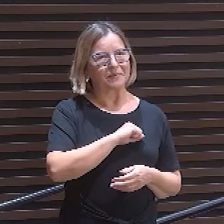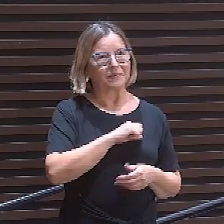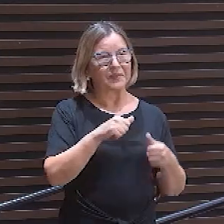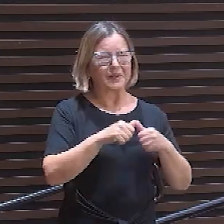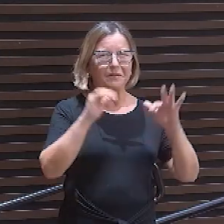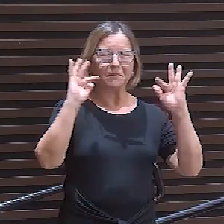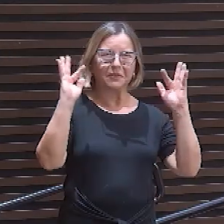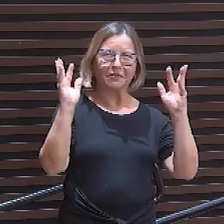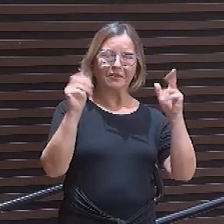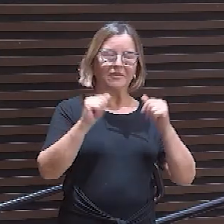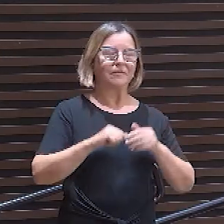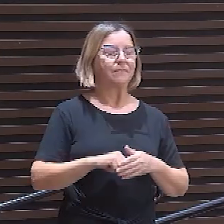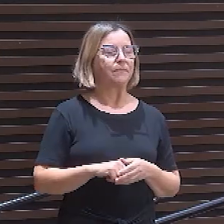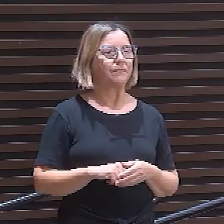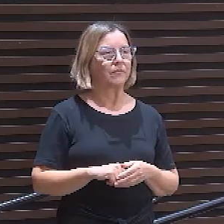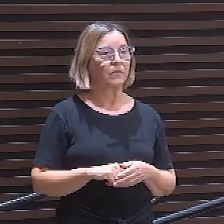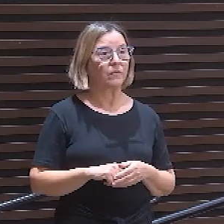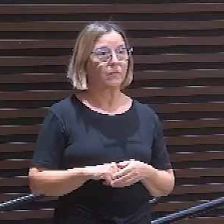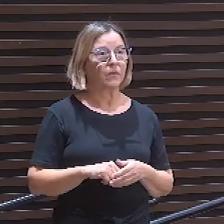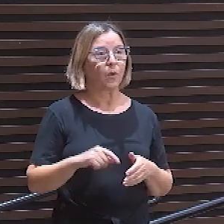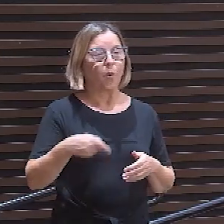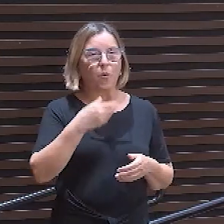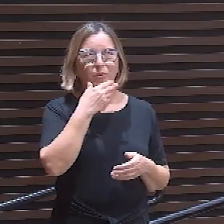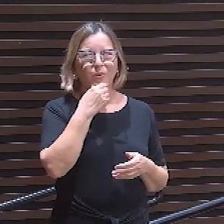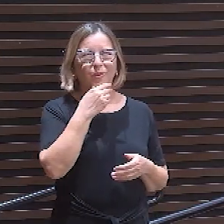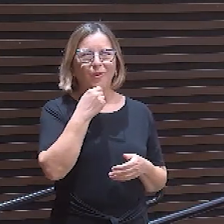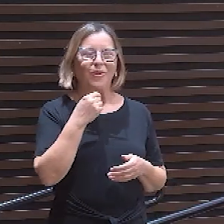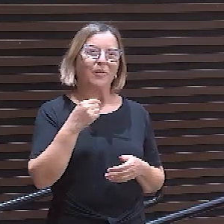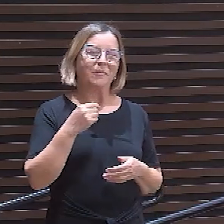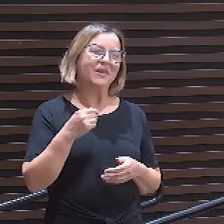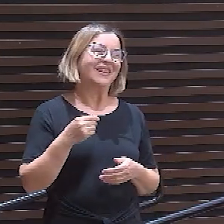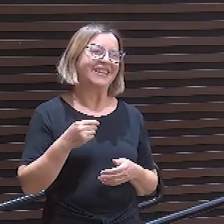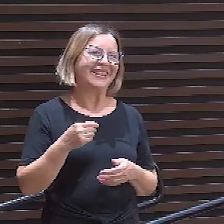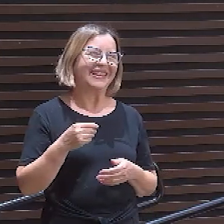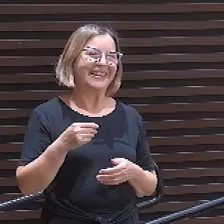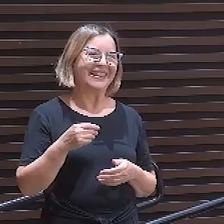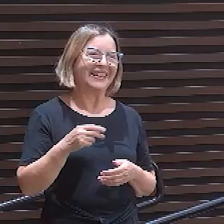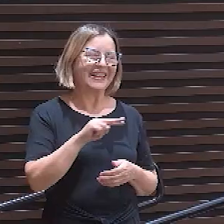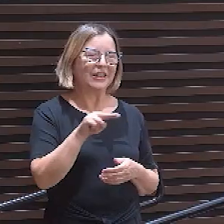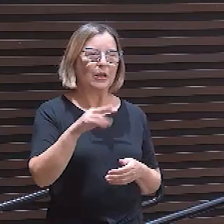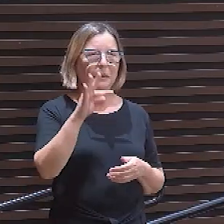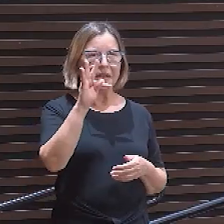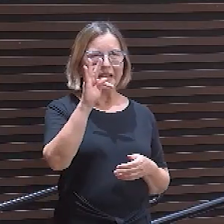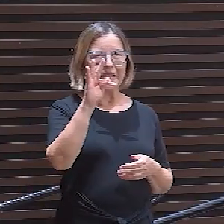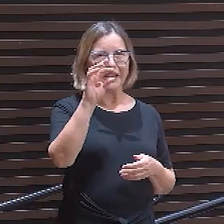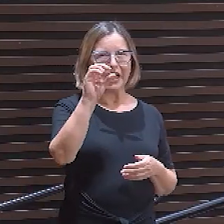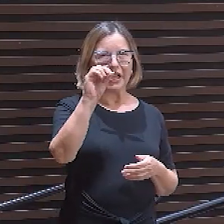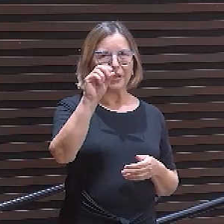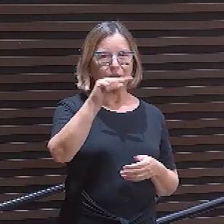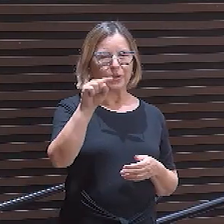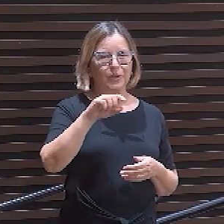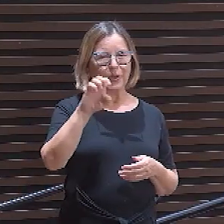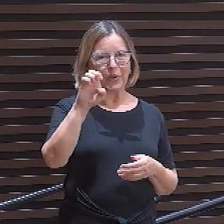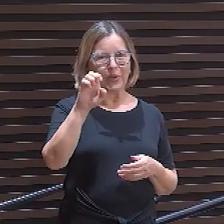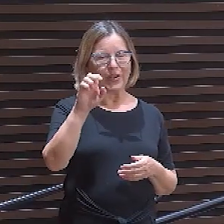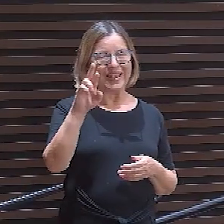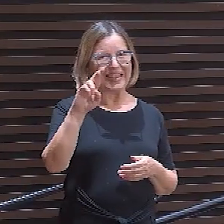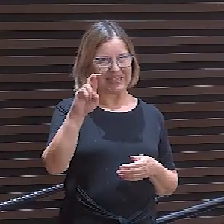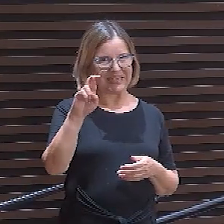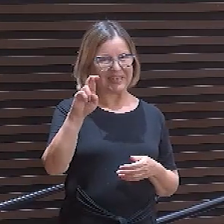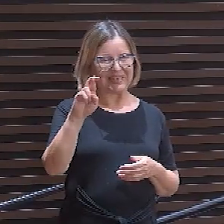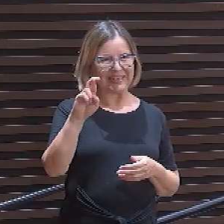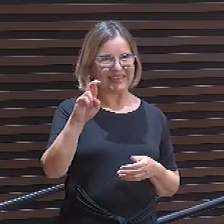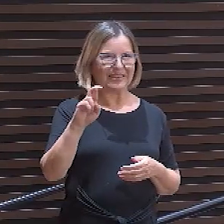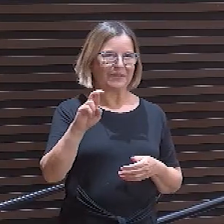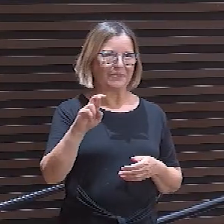Dr. Tozer, outro. Olha só, estou tirando da cartola aqueles homens que têm sido